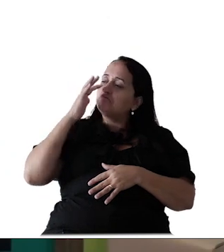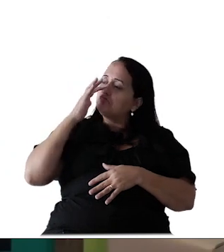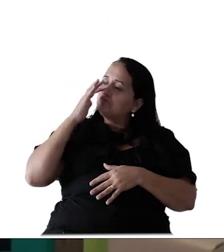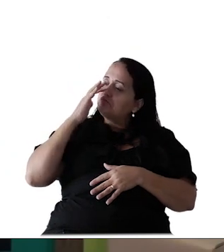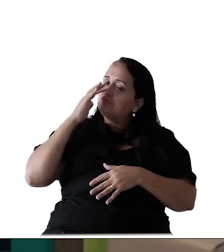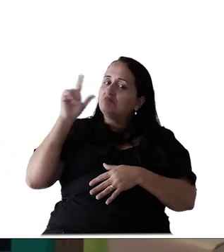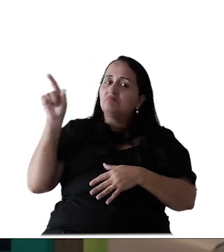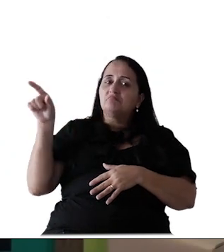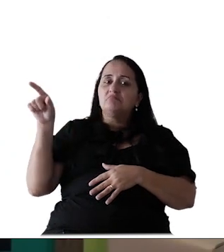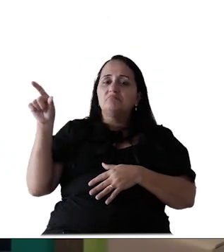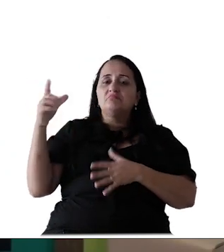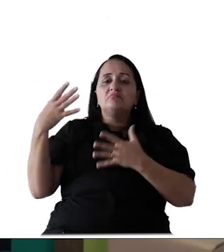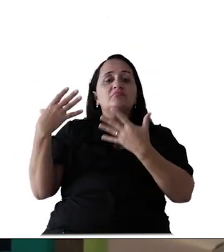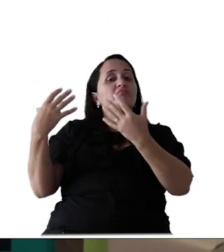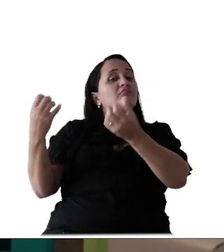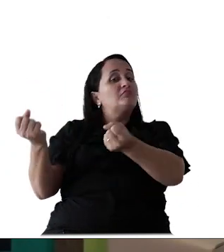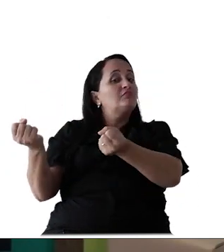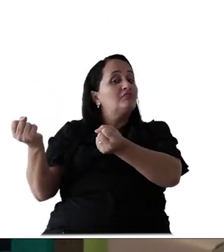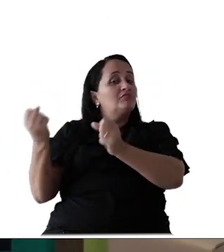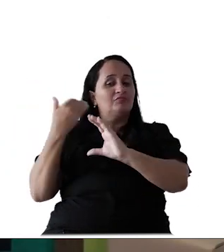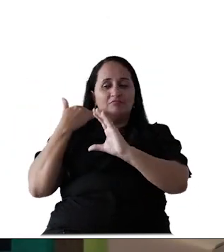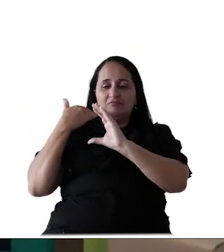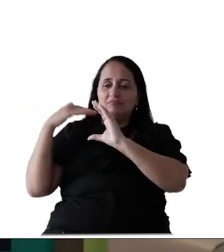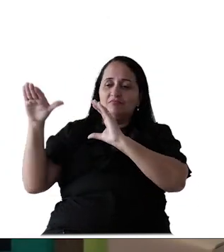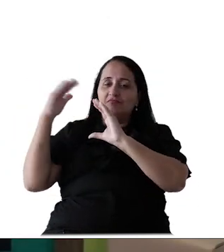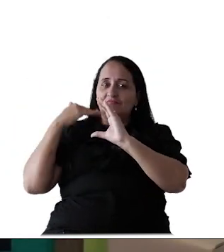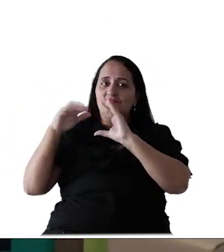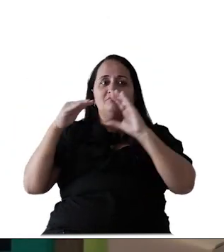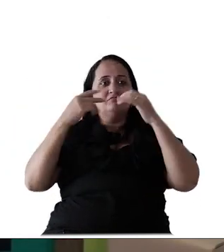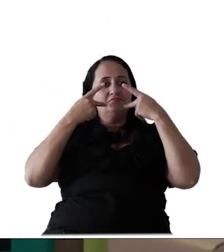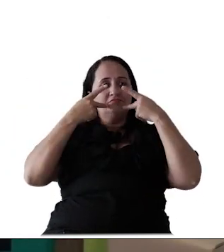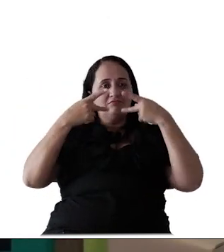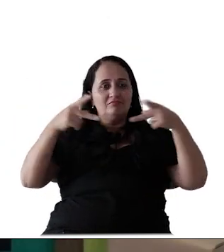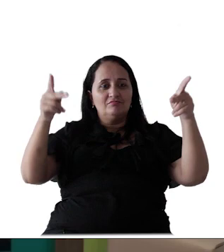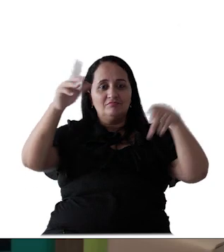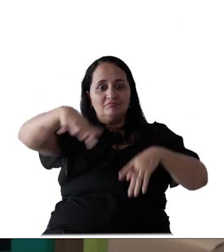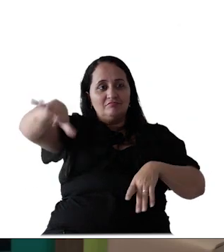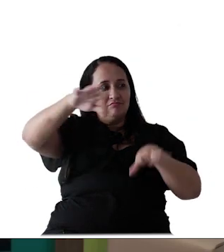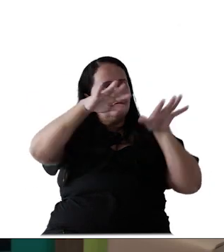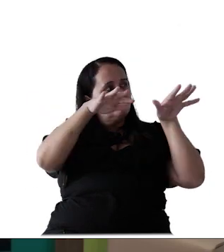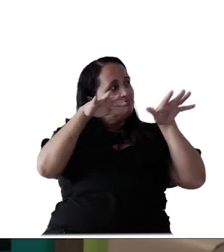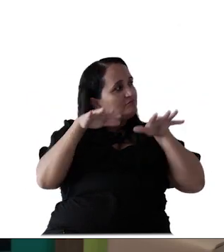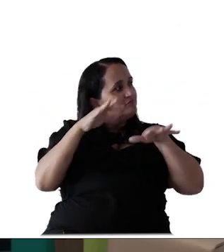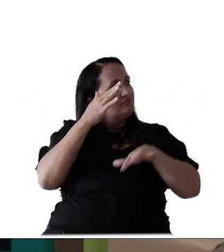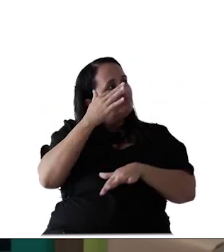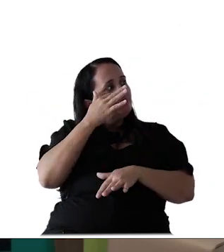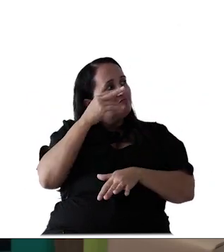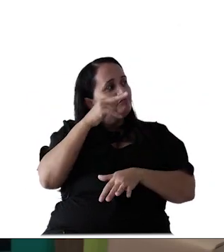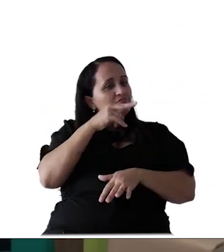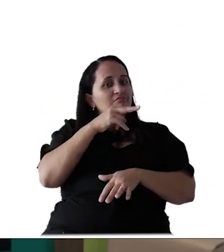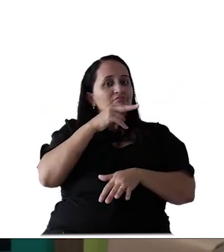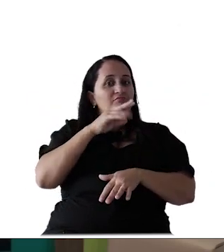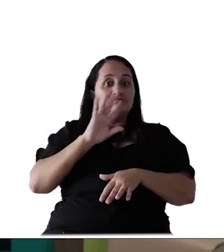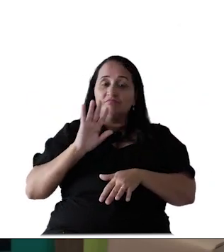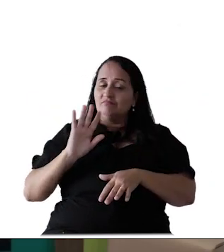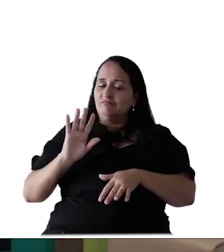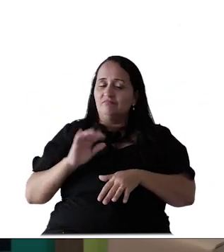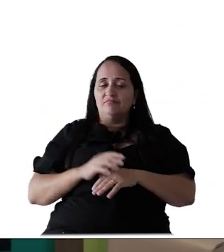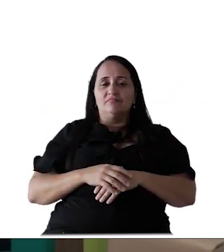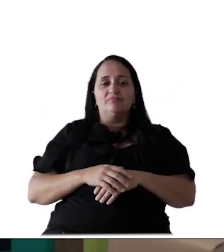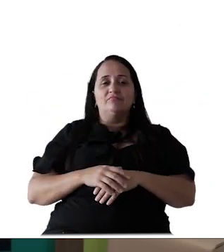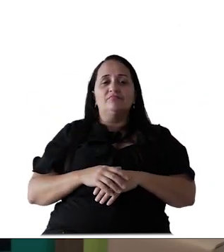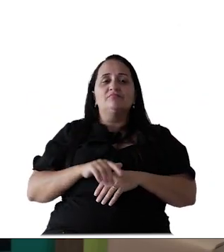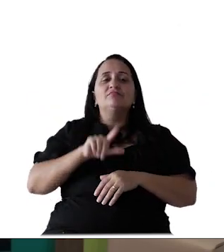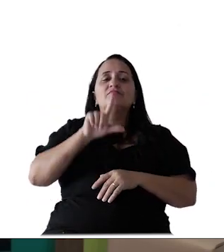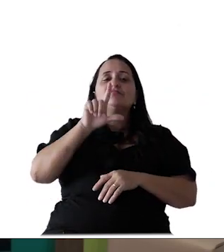interlocutores, são as pessoas que vão receber essa mensagem. Então, o locutor é a pessoa que